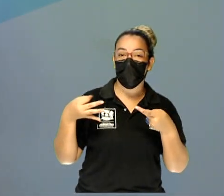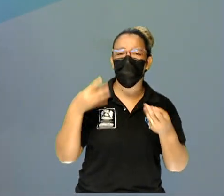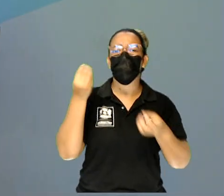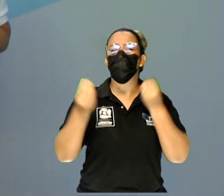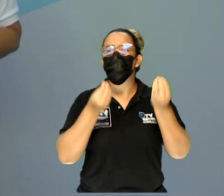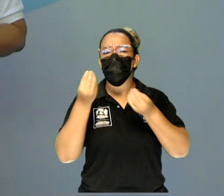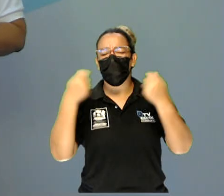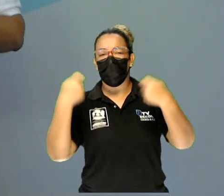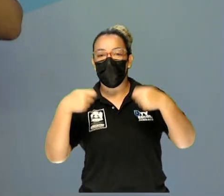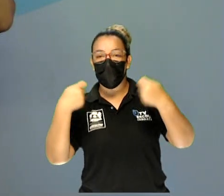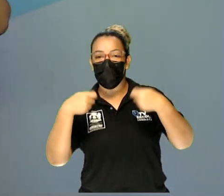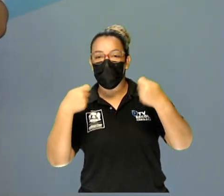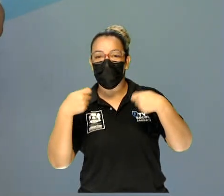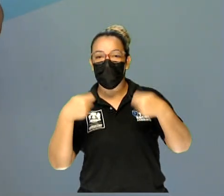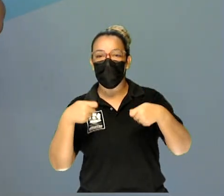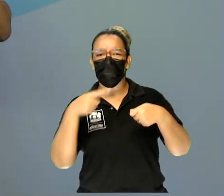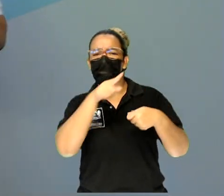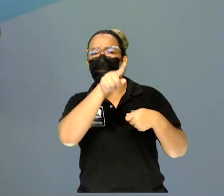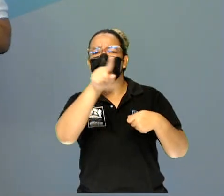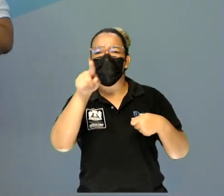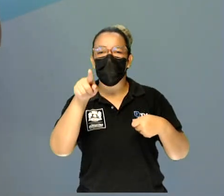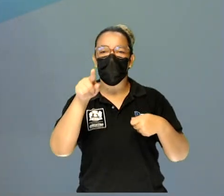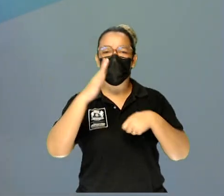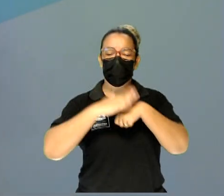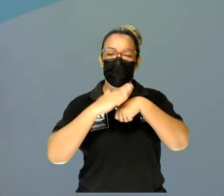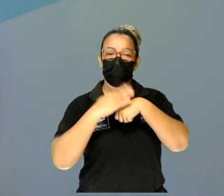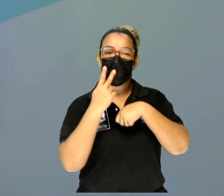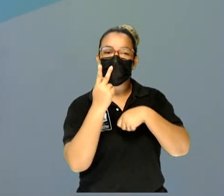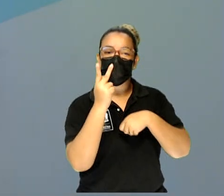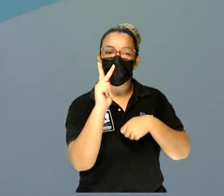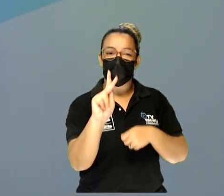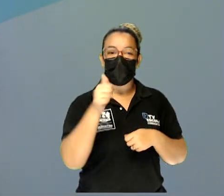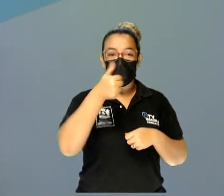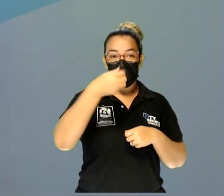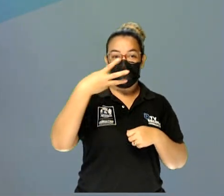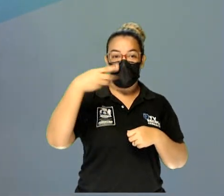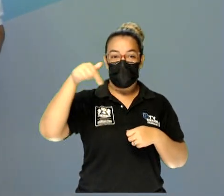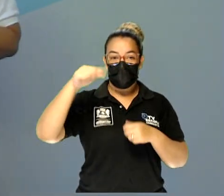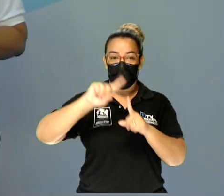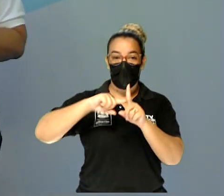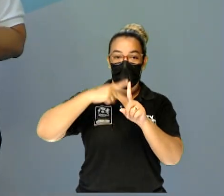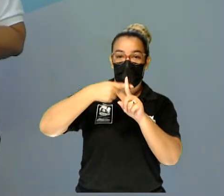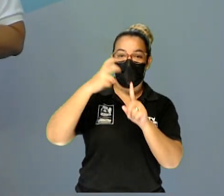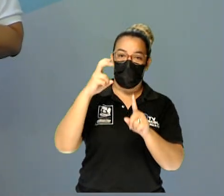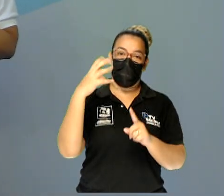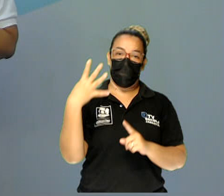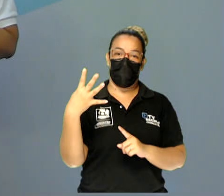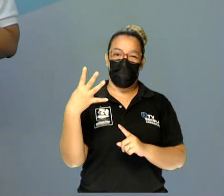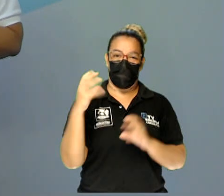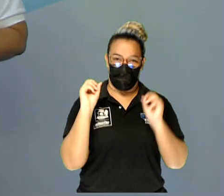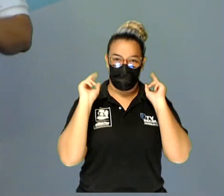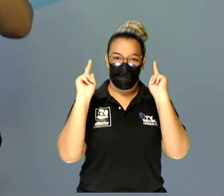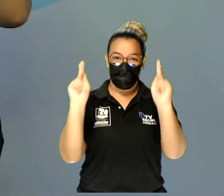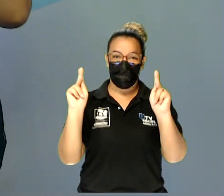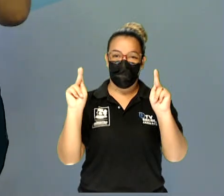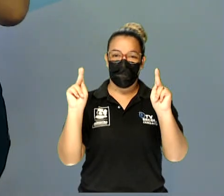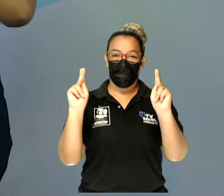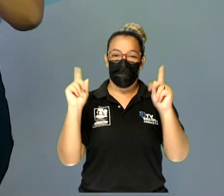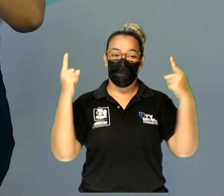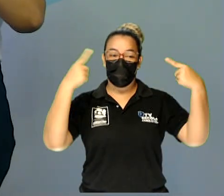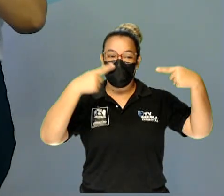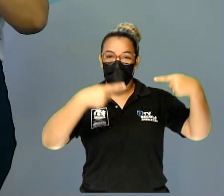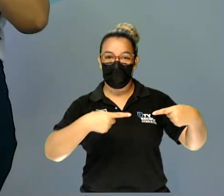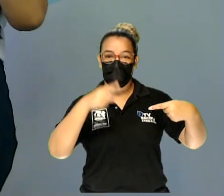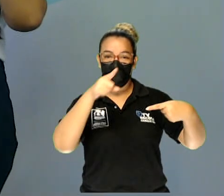deveria ser, como é que você faria essa adição? 137 mais 54, ok? Então, esse é o desafio